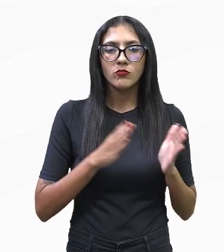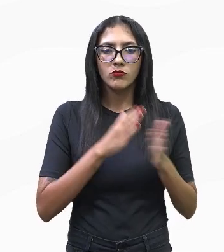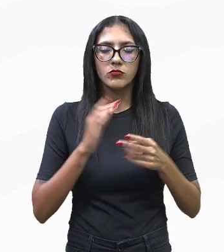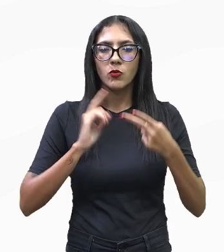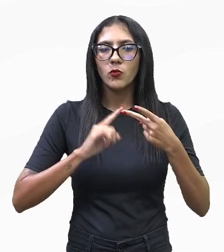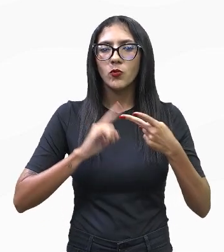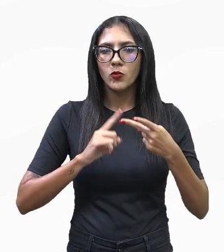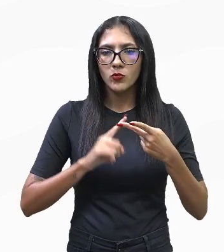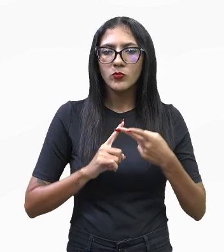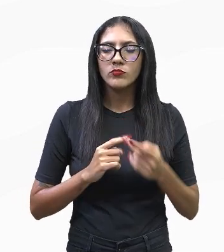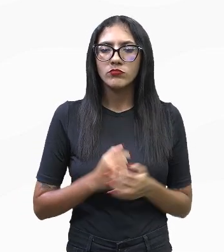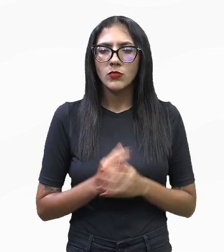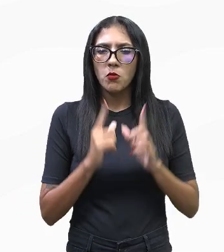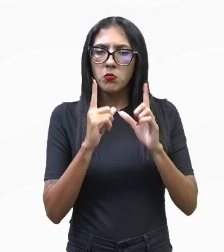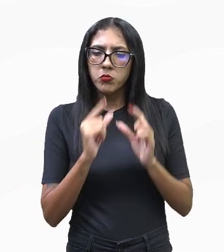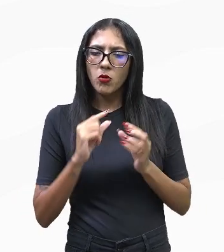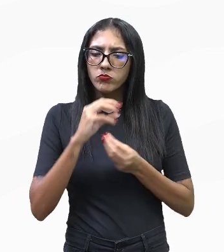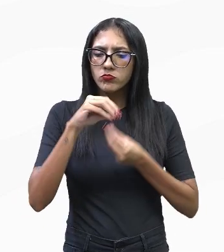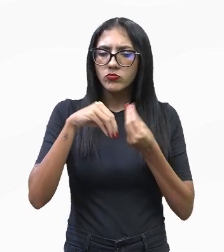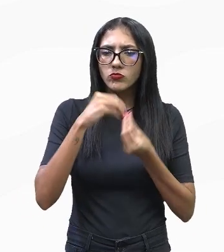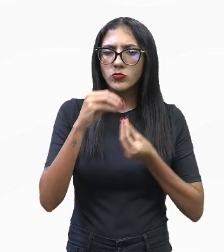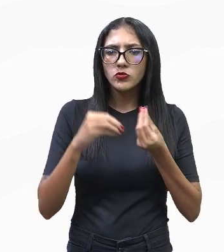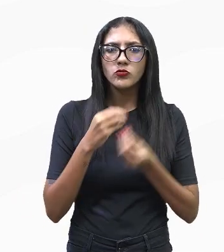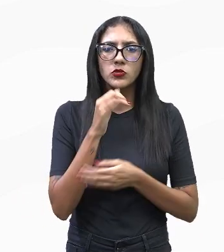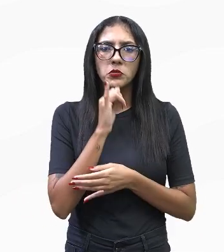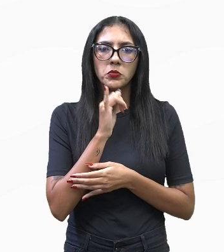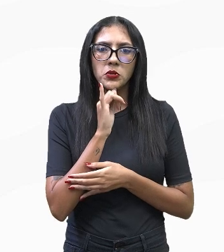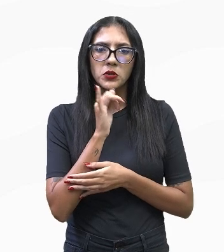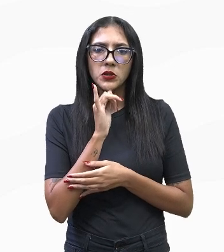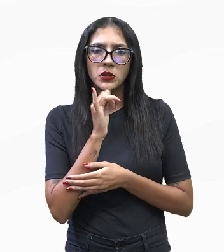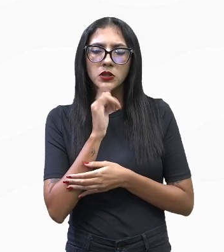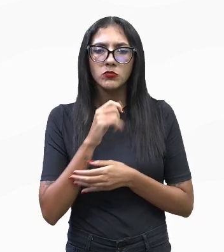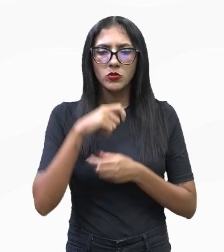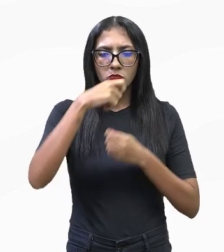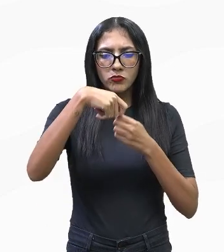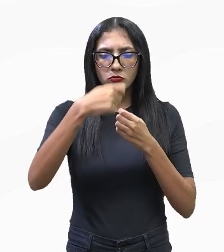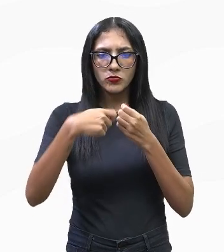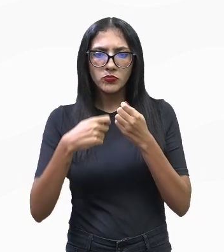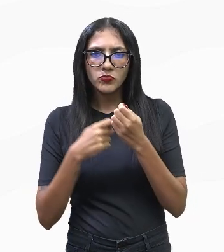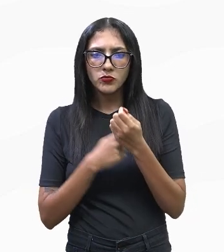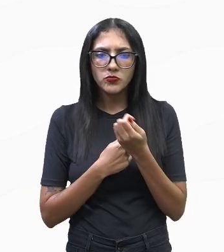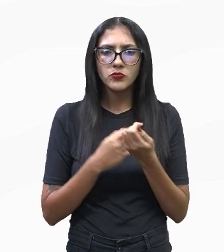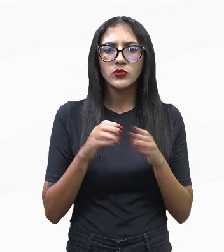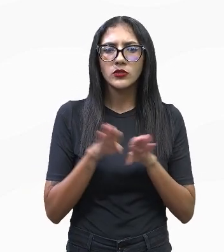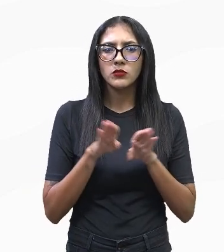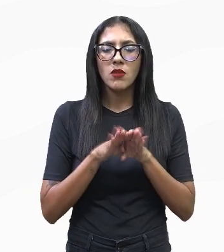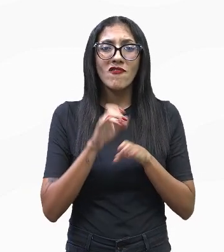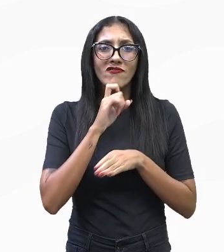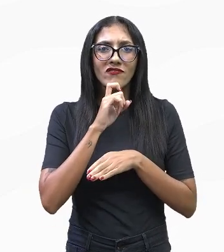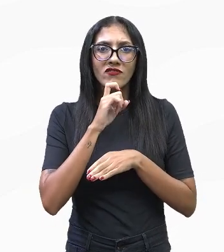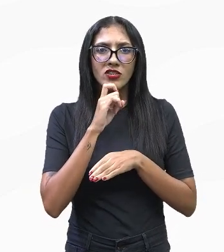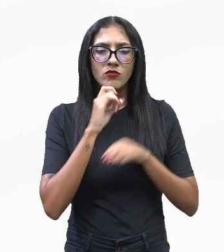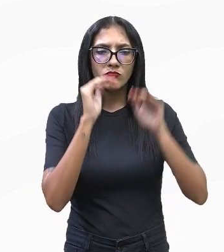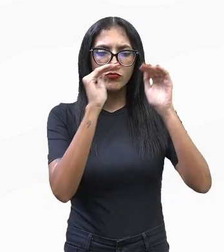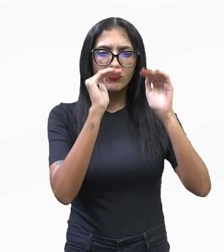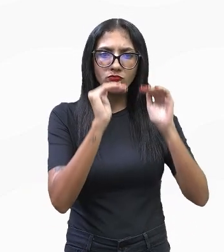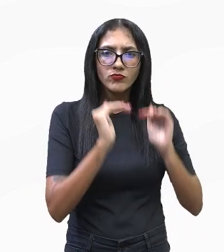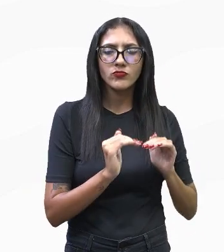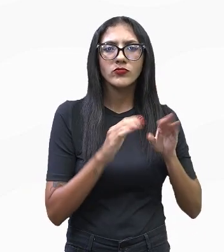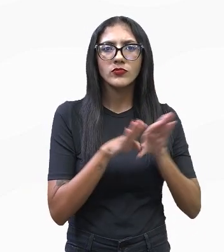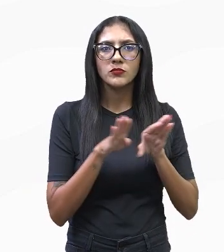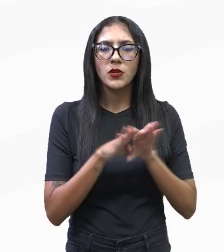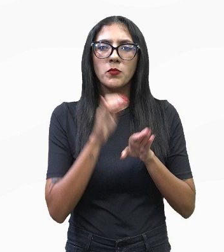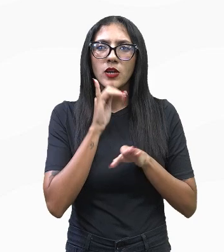processado, que é para que ele seja apto à venda, como descasco, congelamento, então vegetais congelados,